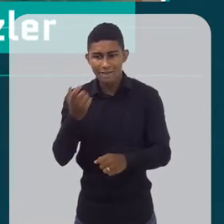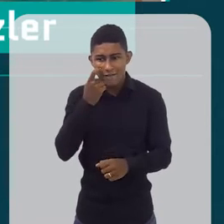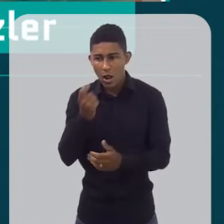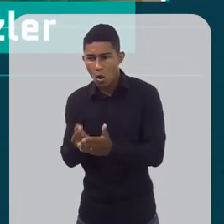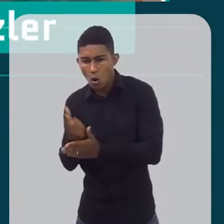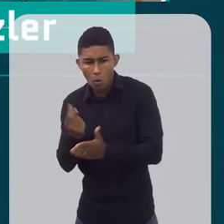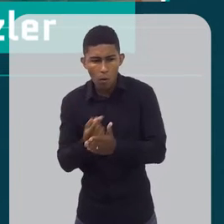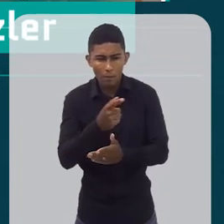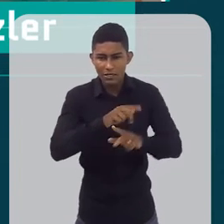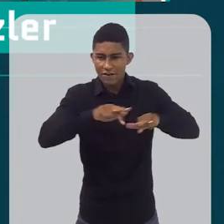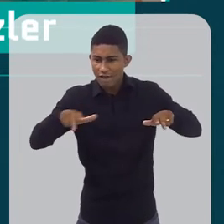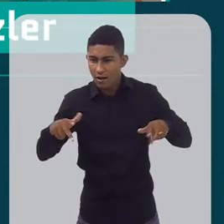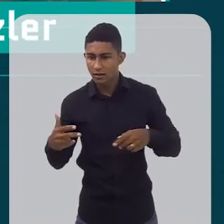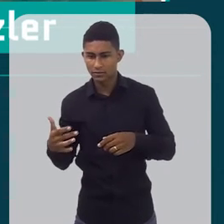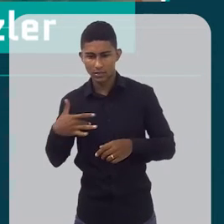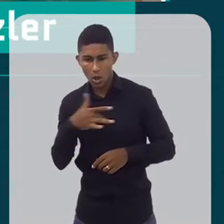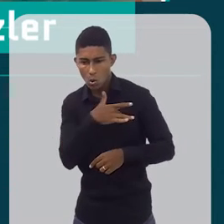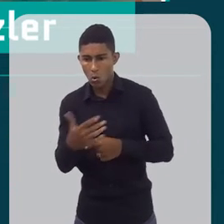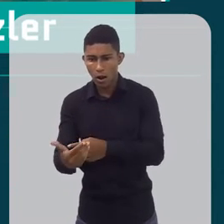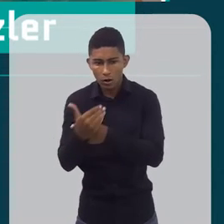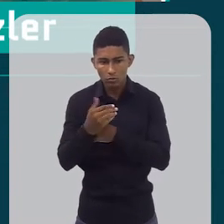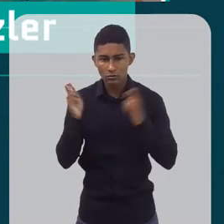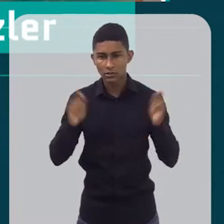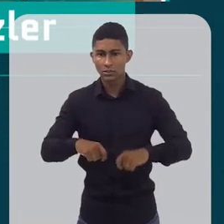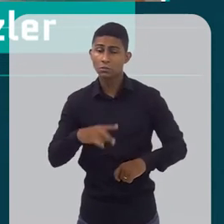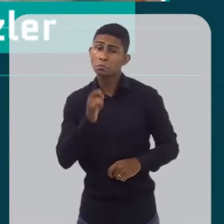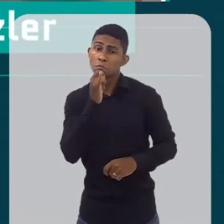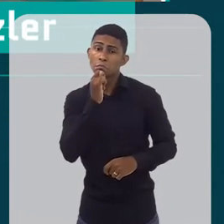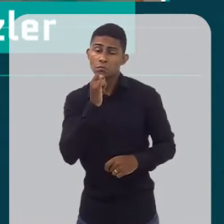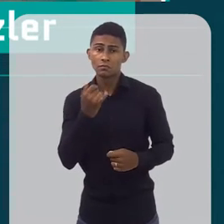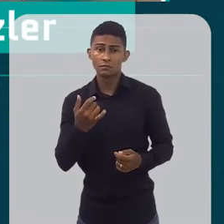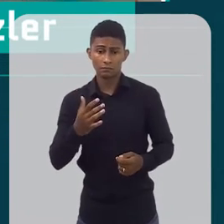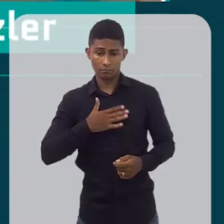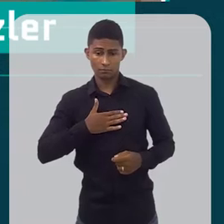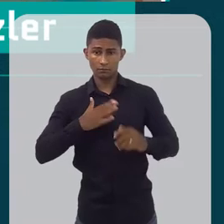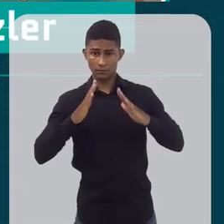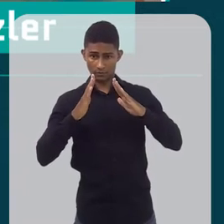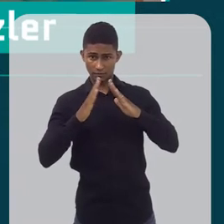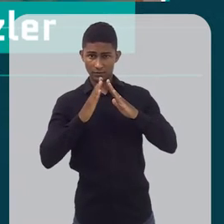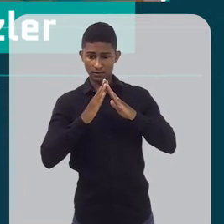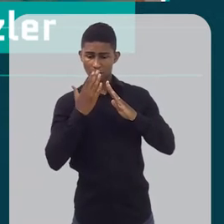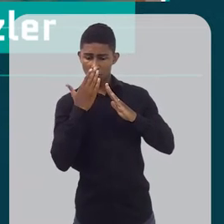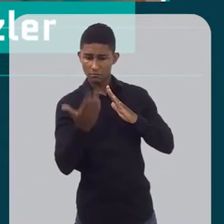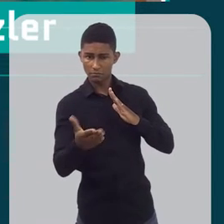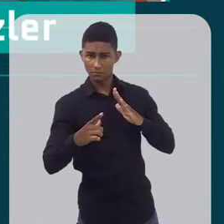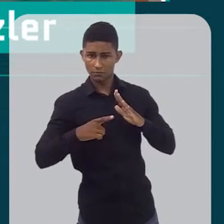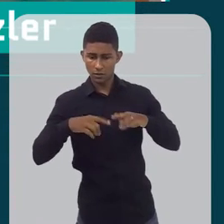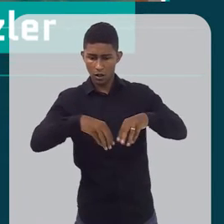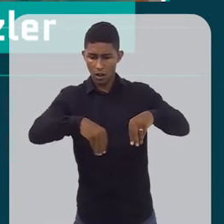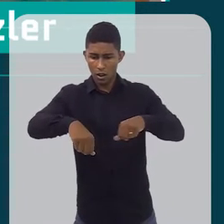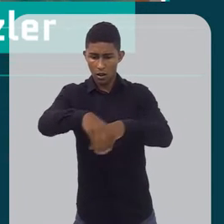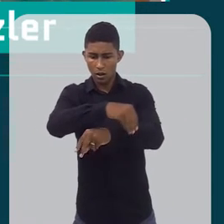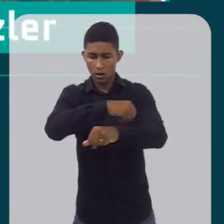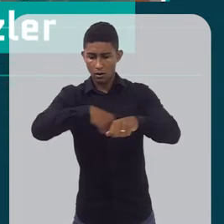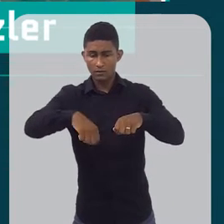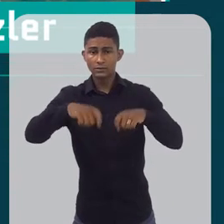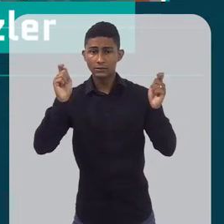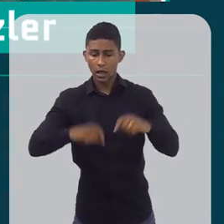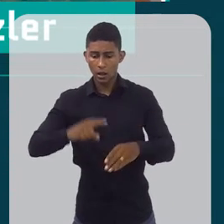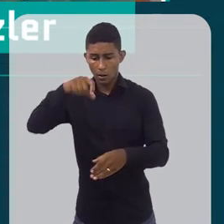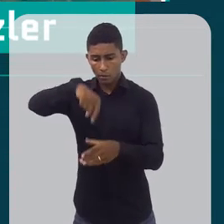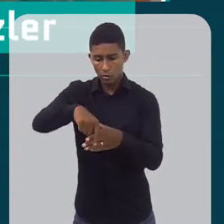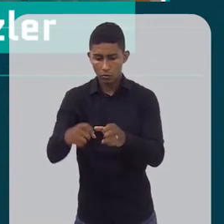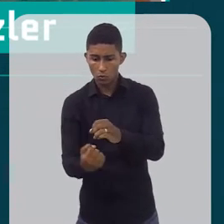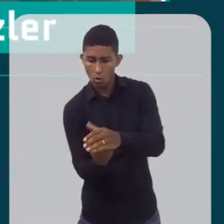esse problema, né? Como a senhora mesmo diz aí, você pode também, se tem um quintal, um vaso, pode plantar também uma